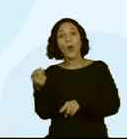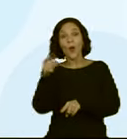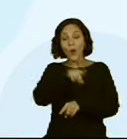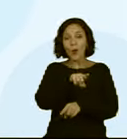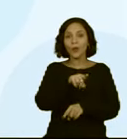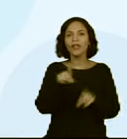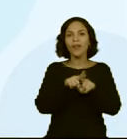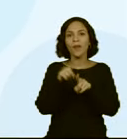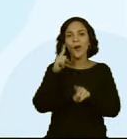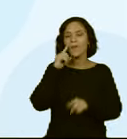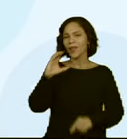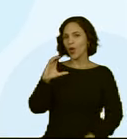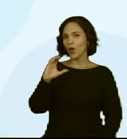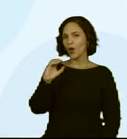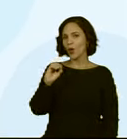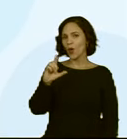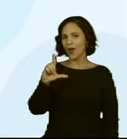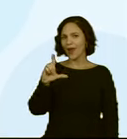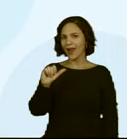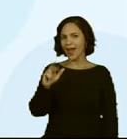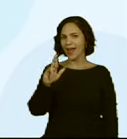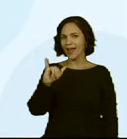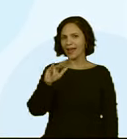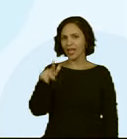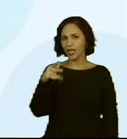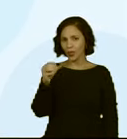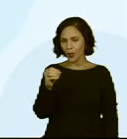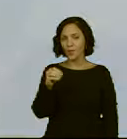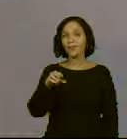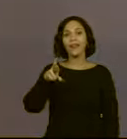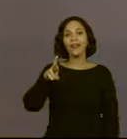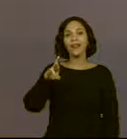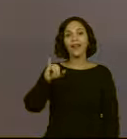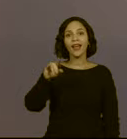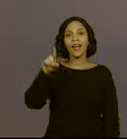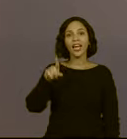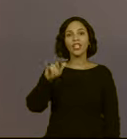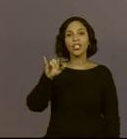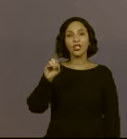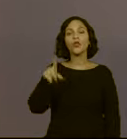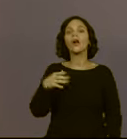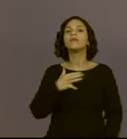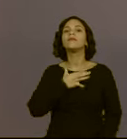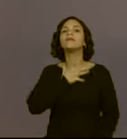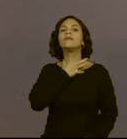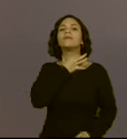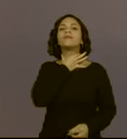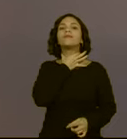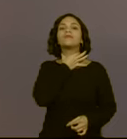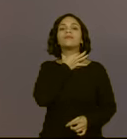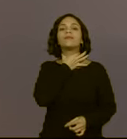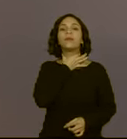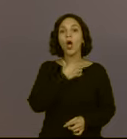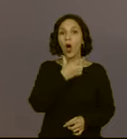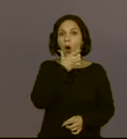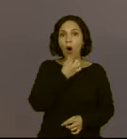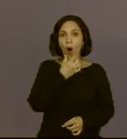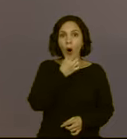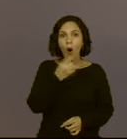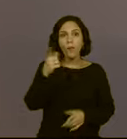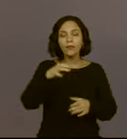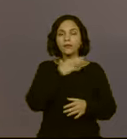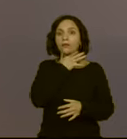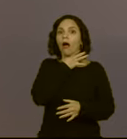rígido que também o primeiro aí os pescoços né dos homens da época da sociedade e